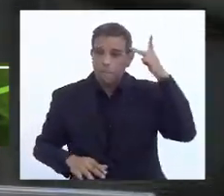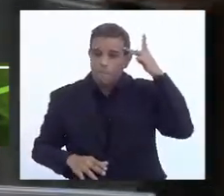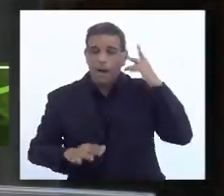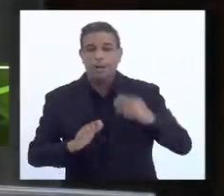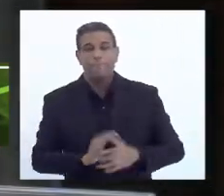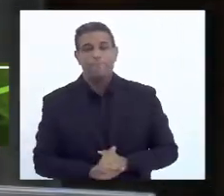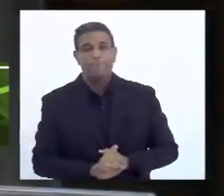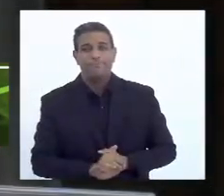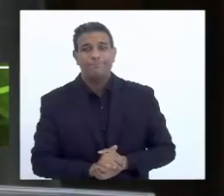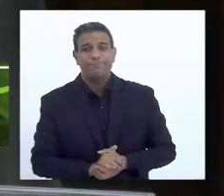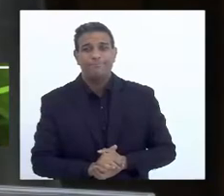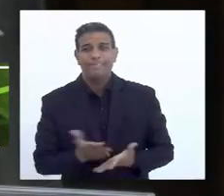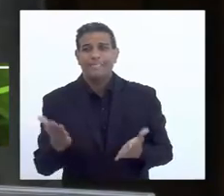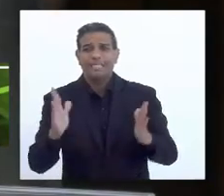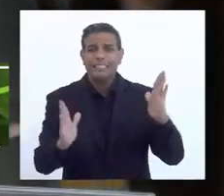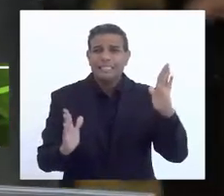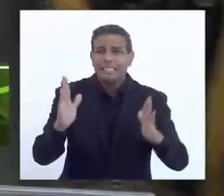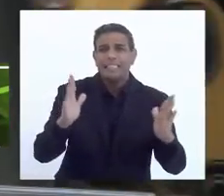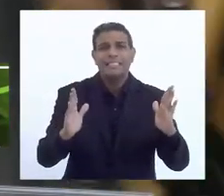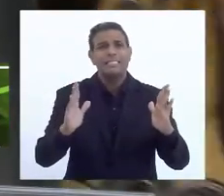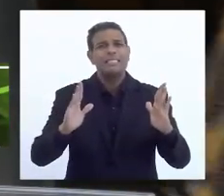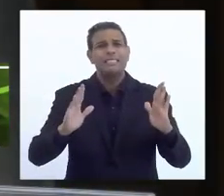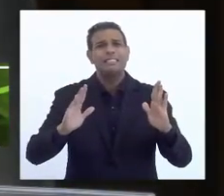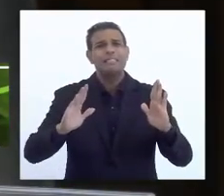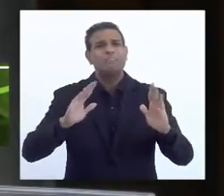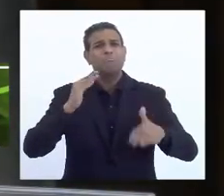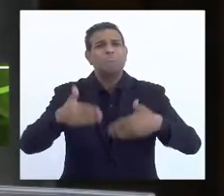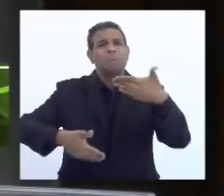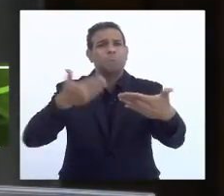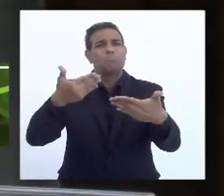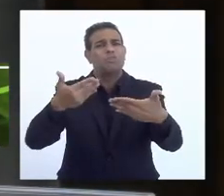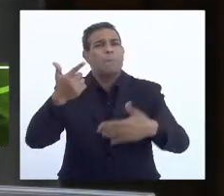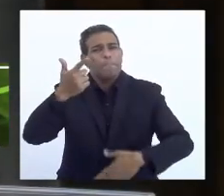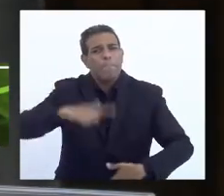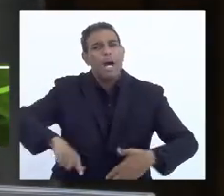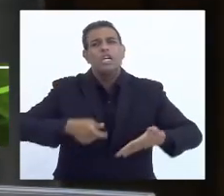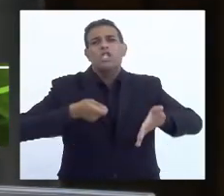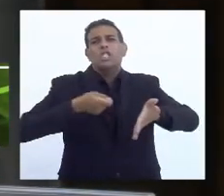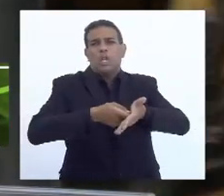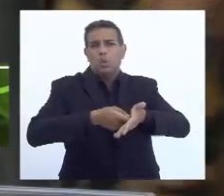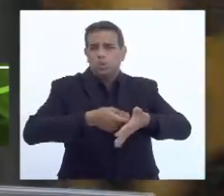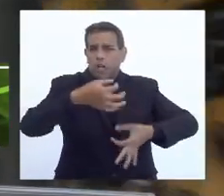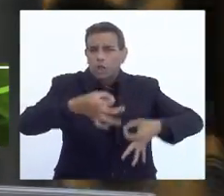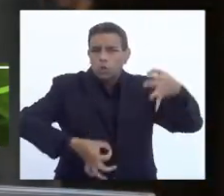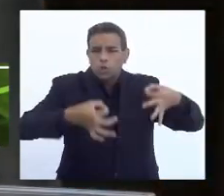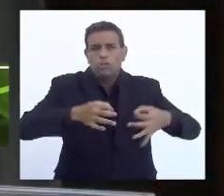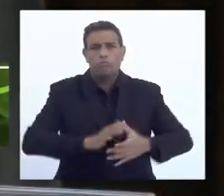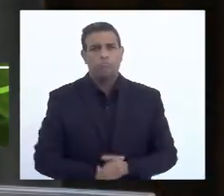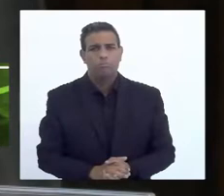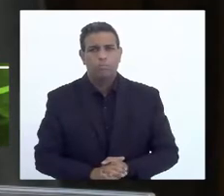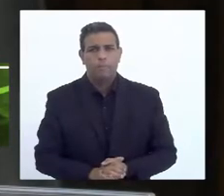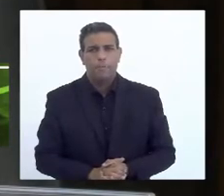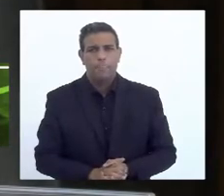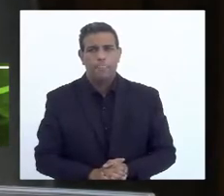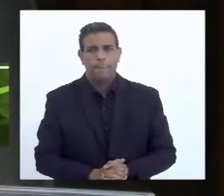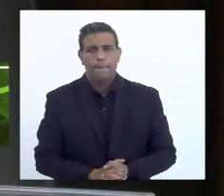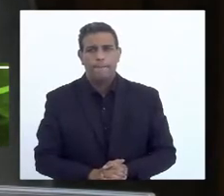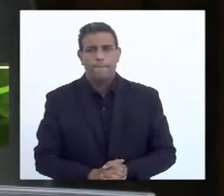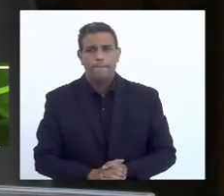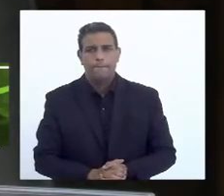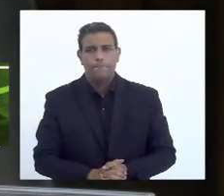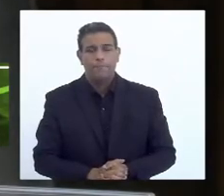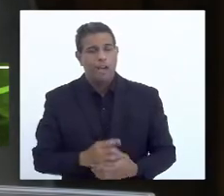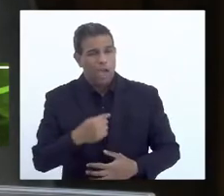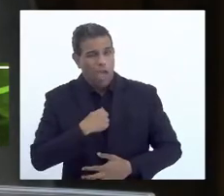Numa história que impulsionou depois diversas outras denúncias. E eu quero dizer para vocês o seguinte, né?